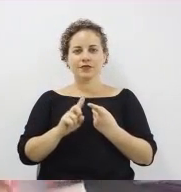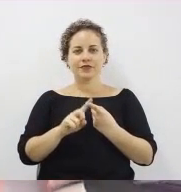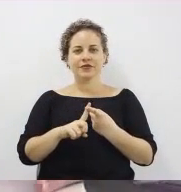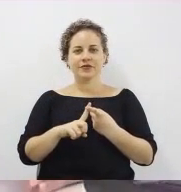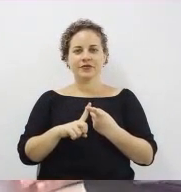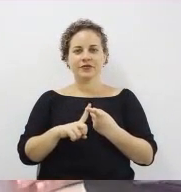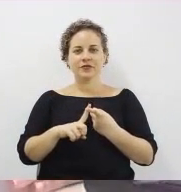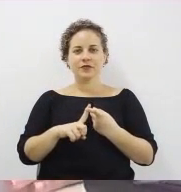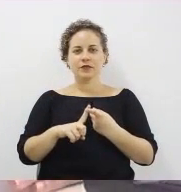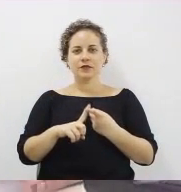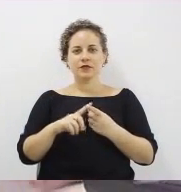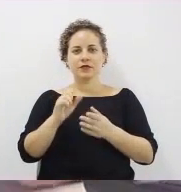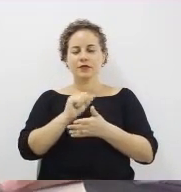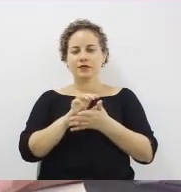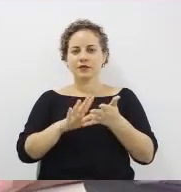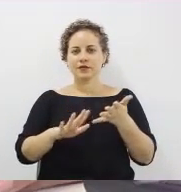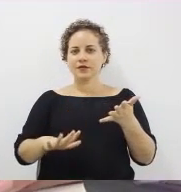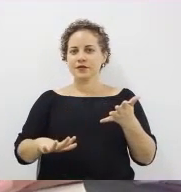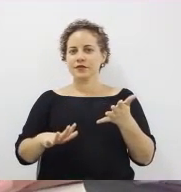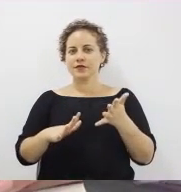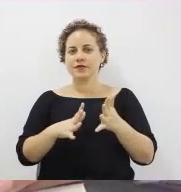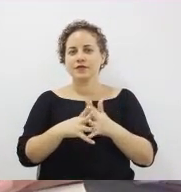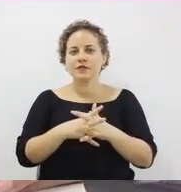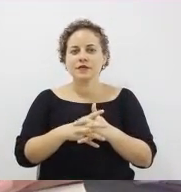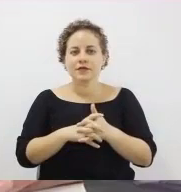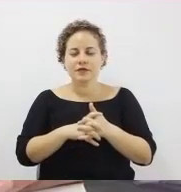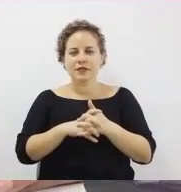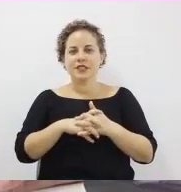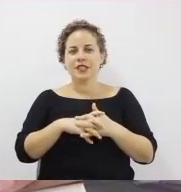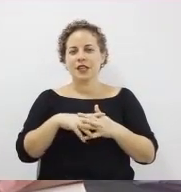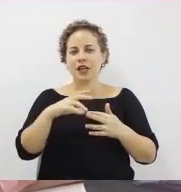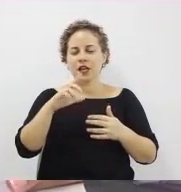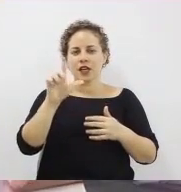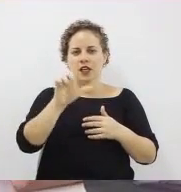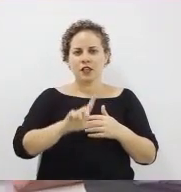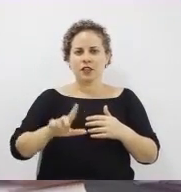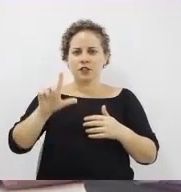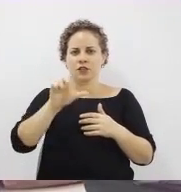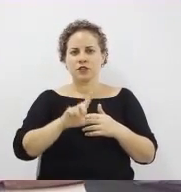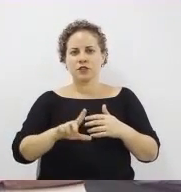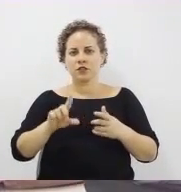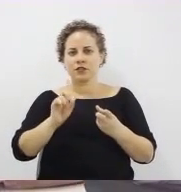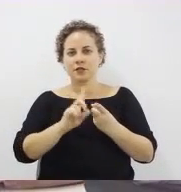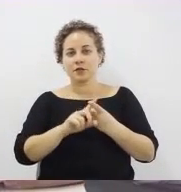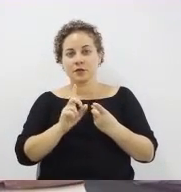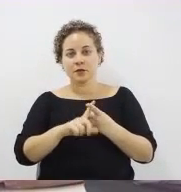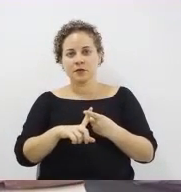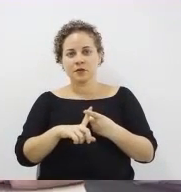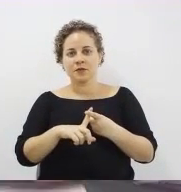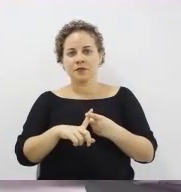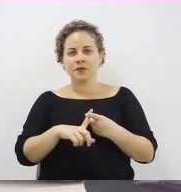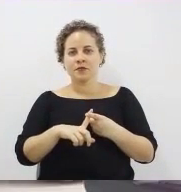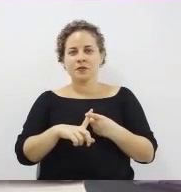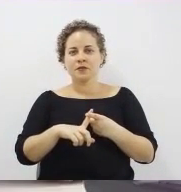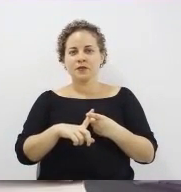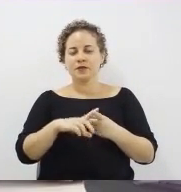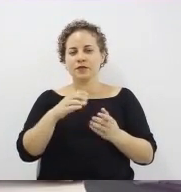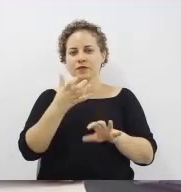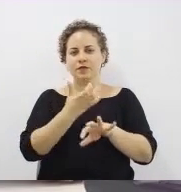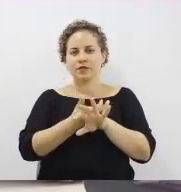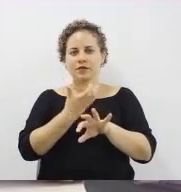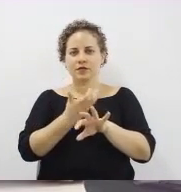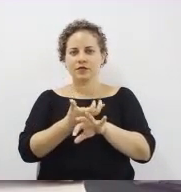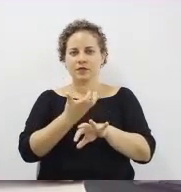envolve muitas atividades ao longo dessa cadeia logística, atividades que serão citadas aqui nesta disciplina. Dentre